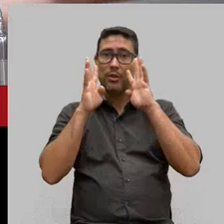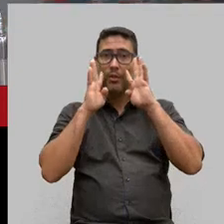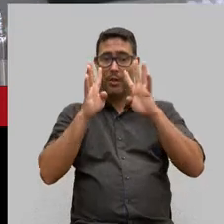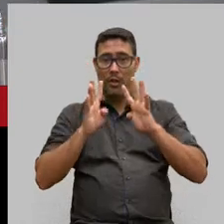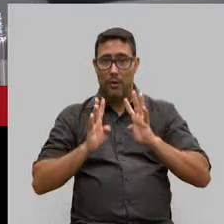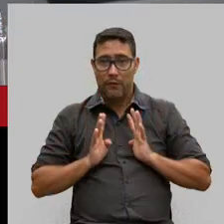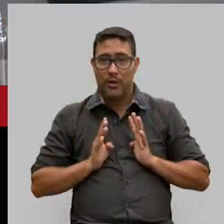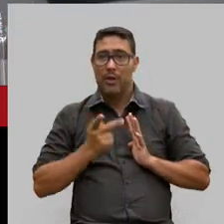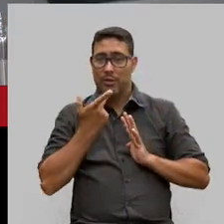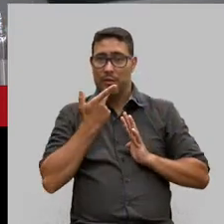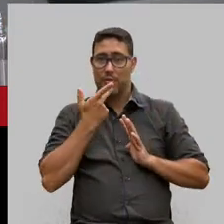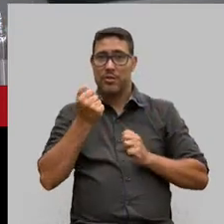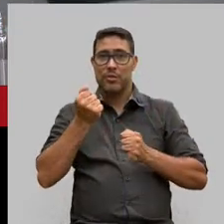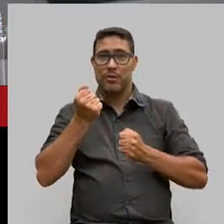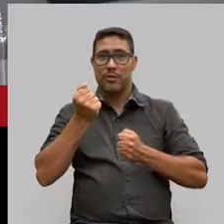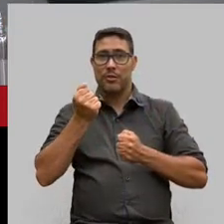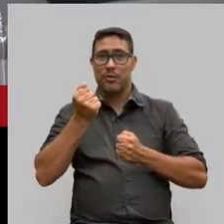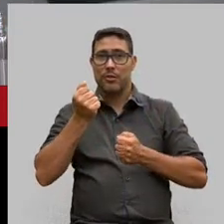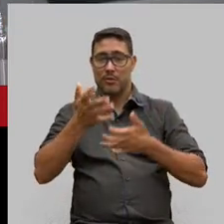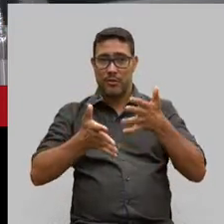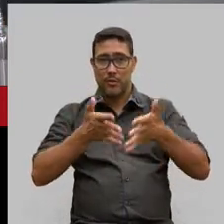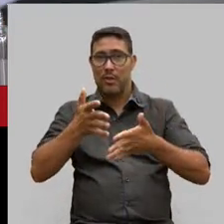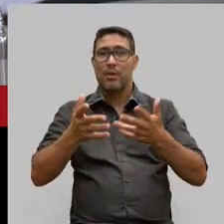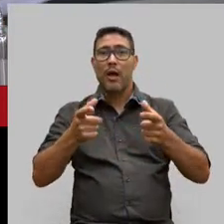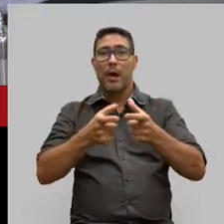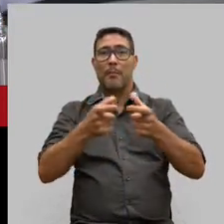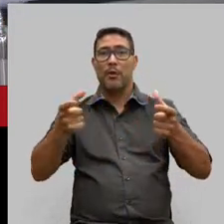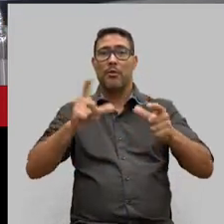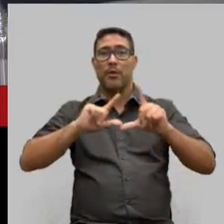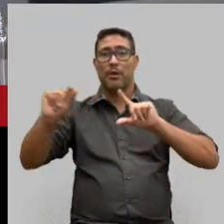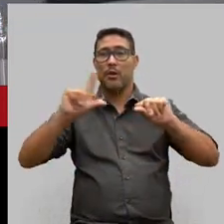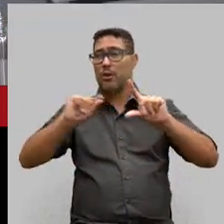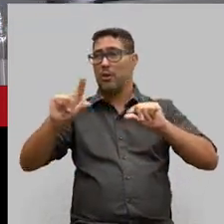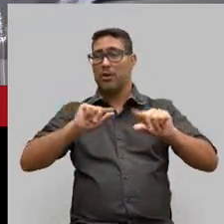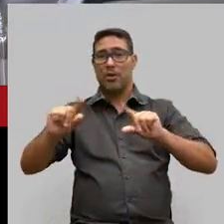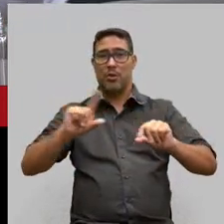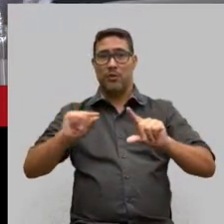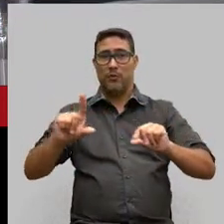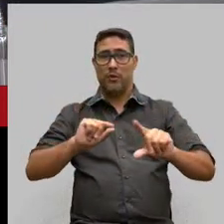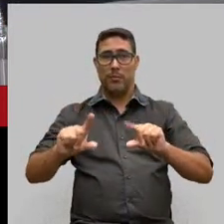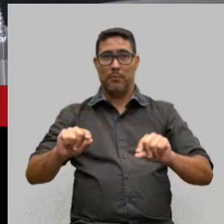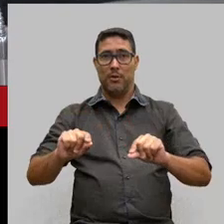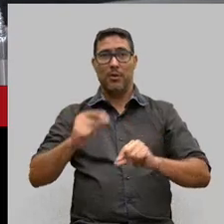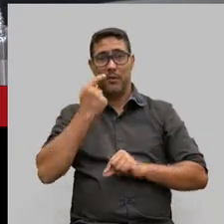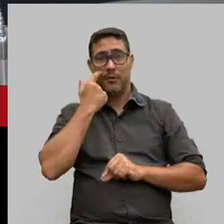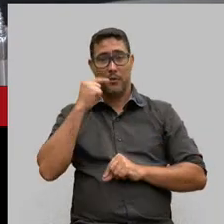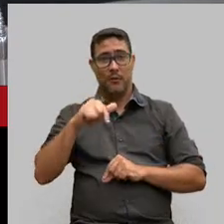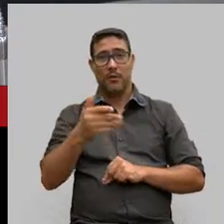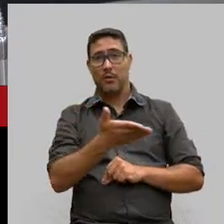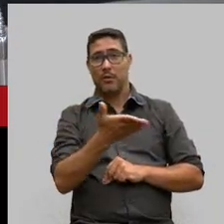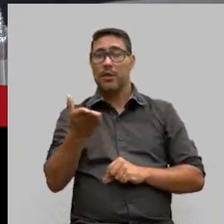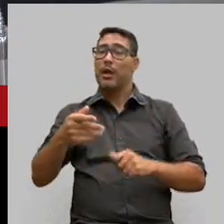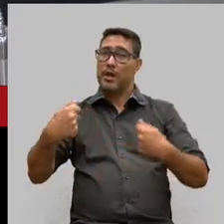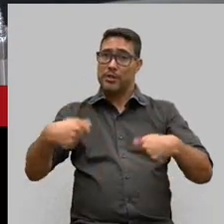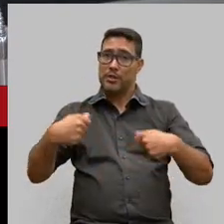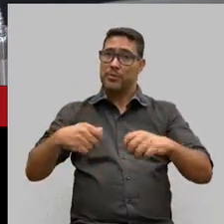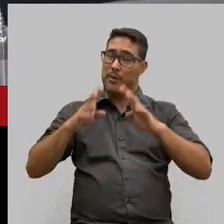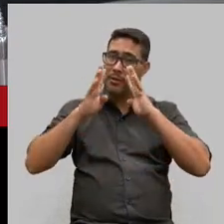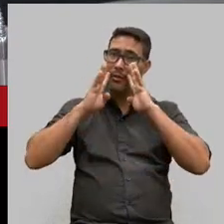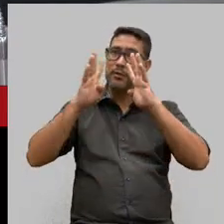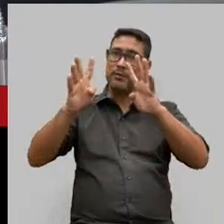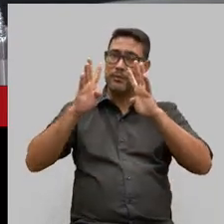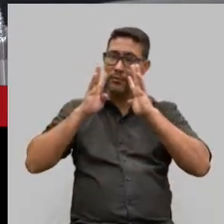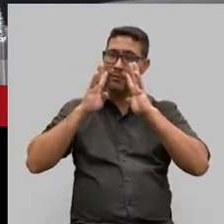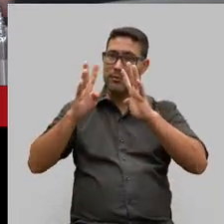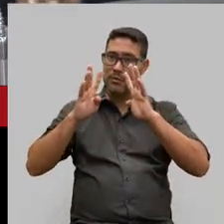trazer as demandas a maioria foi embora olha isso aqui olha isso aqui a gente precisa ouvir vocês porque vocês